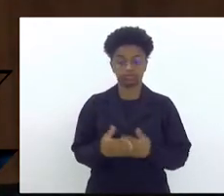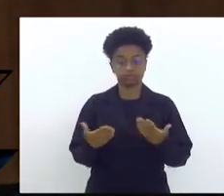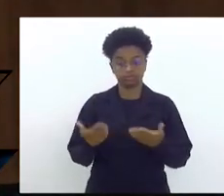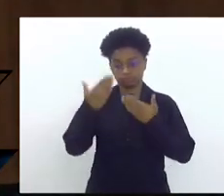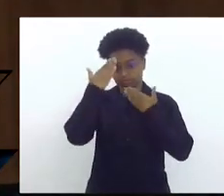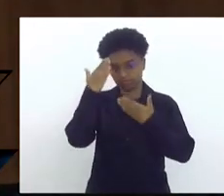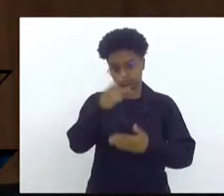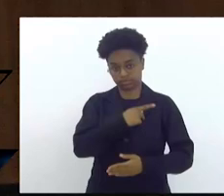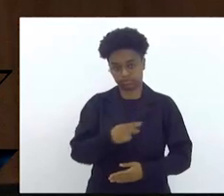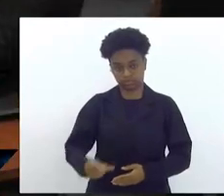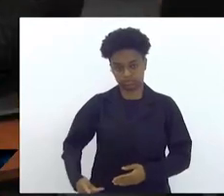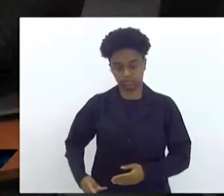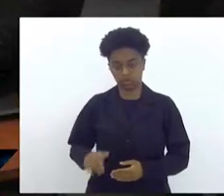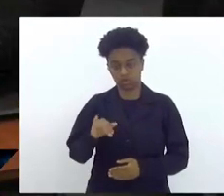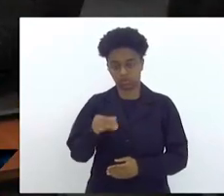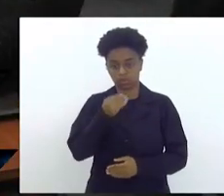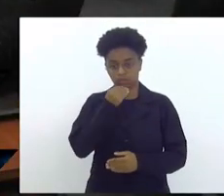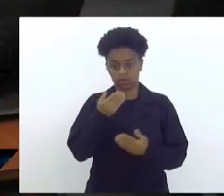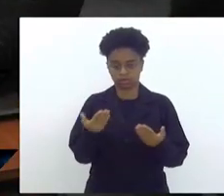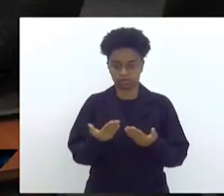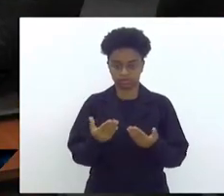Presidente pela oportunidade